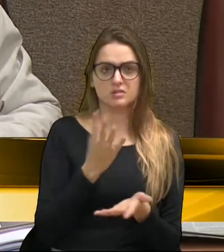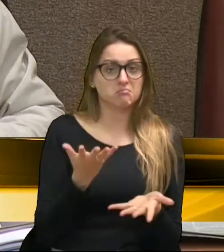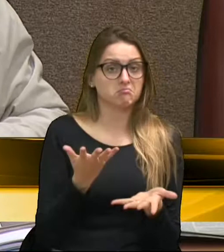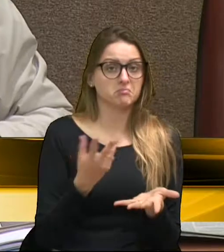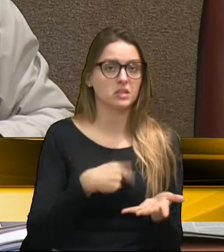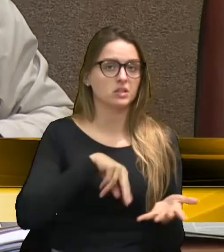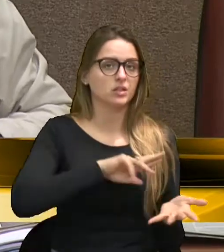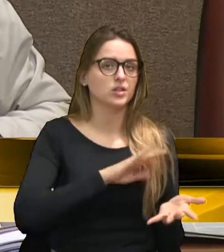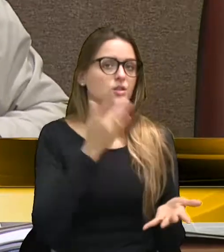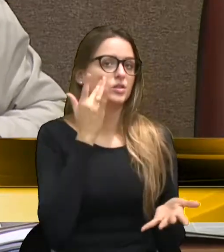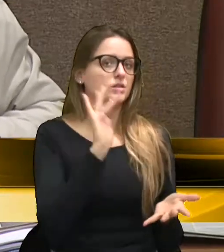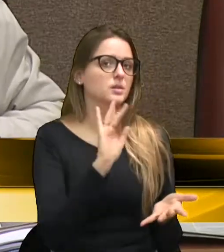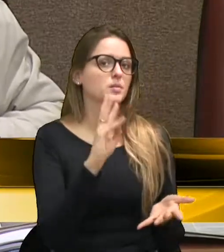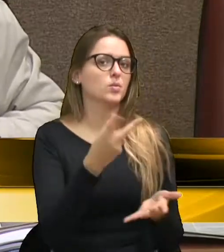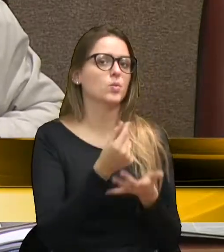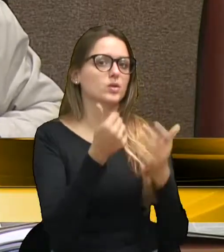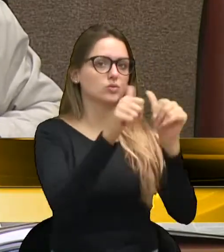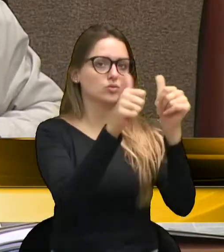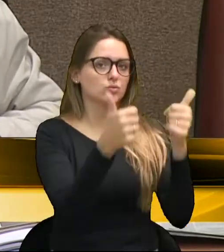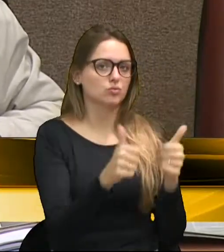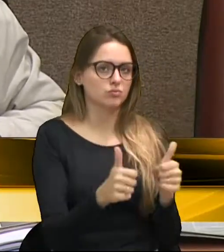nós sabemos quantos monumentos.